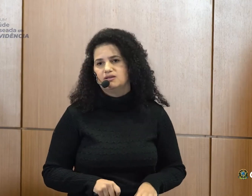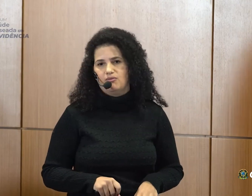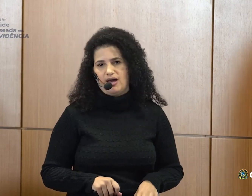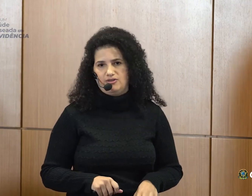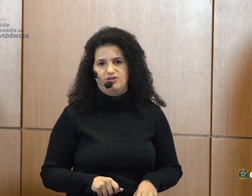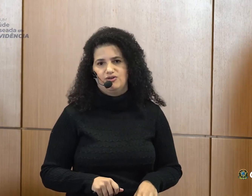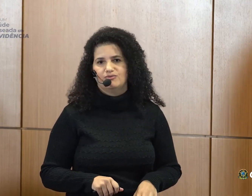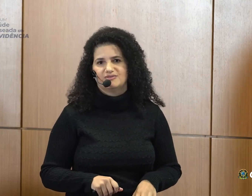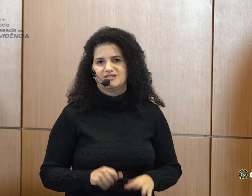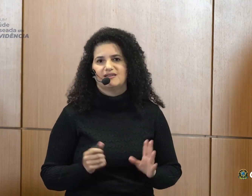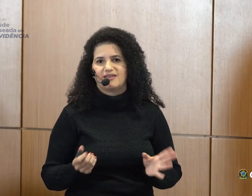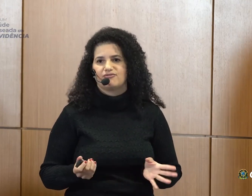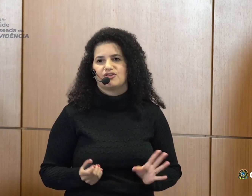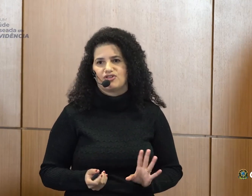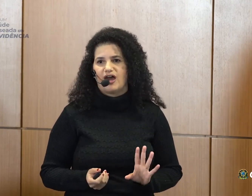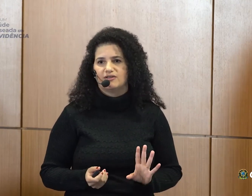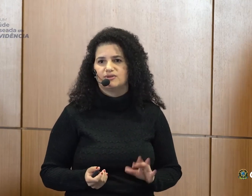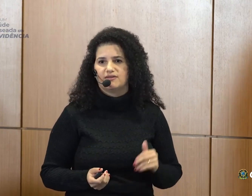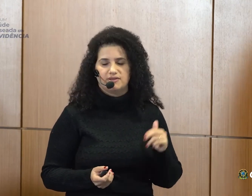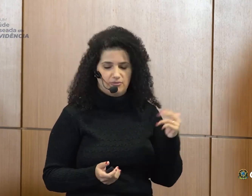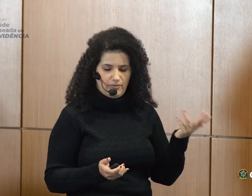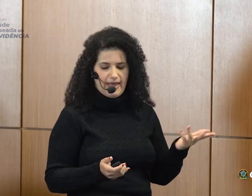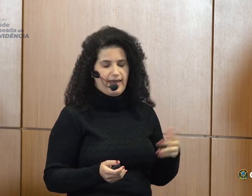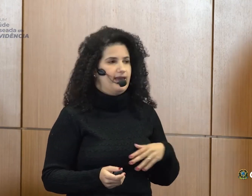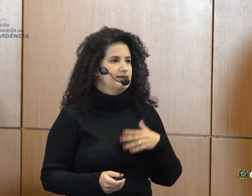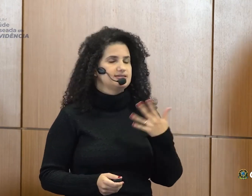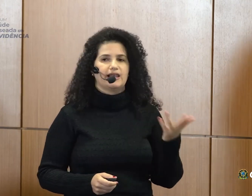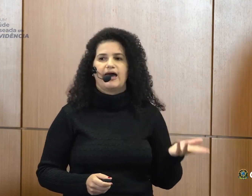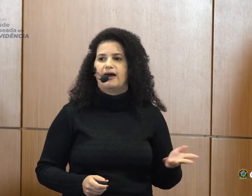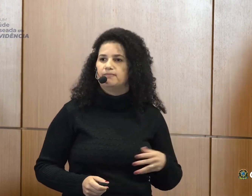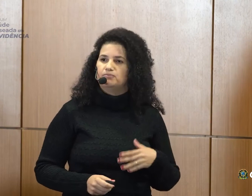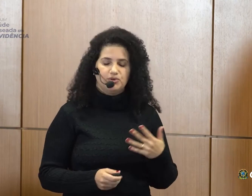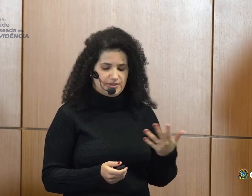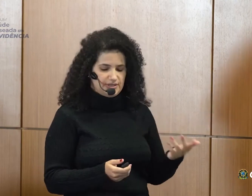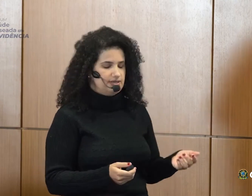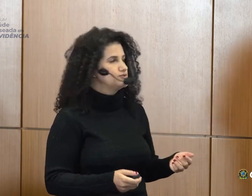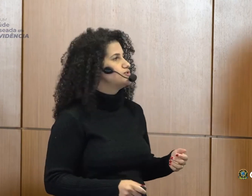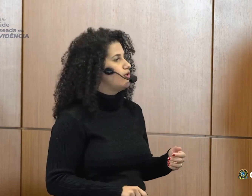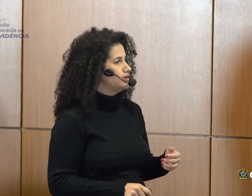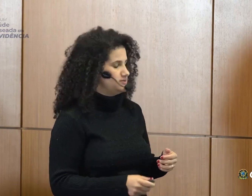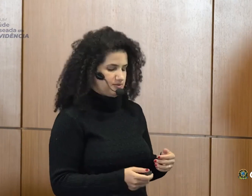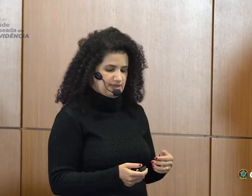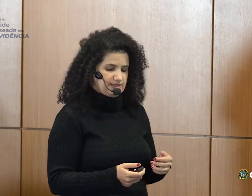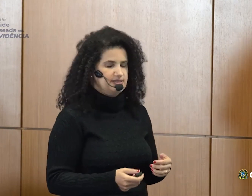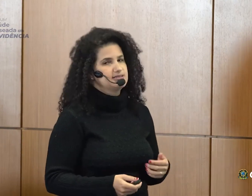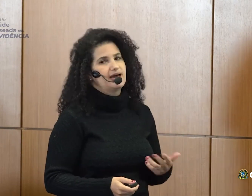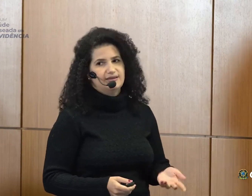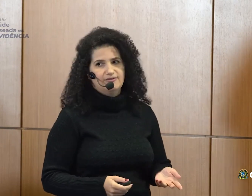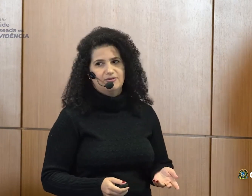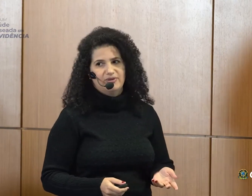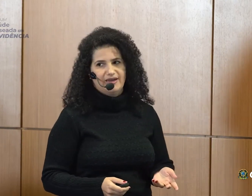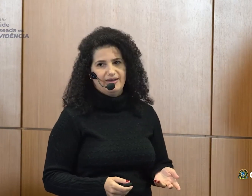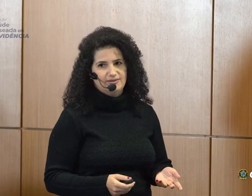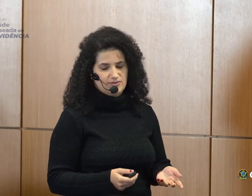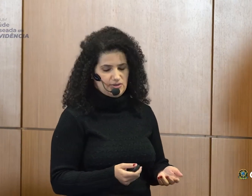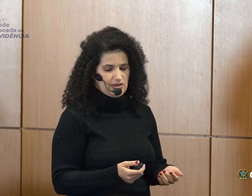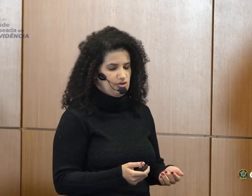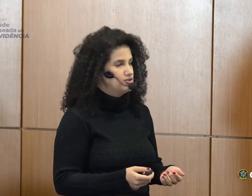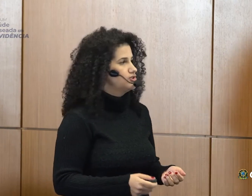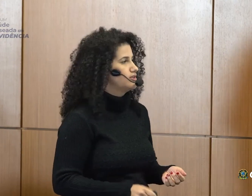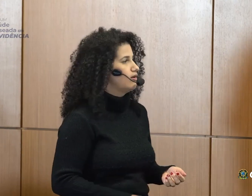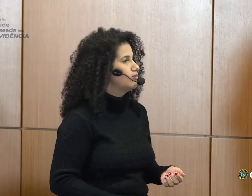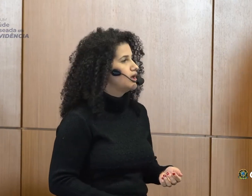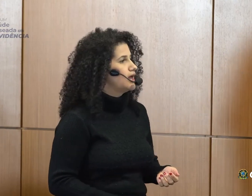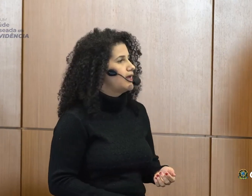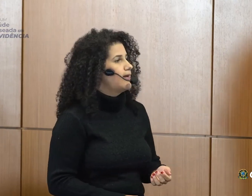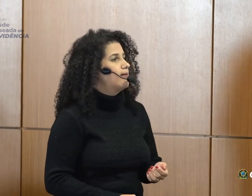te manda o artigo, se ele está fechado, né, se ele, é, sei lá, $1,300 para você acessar, ninguém vai pegar isso, né,